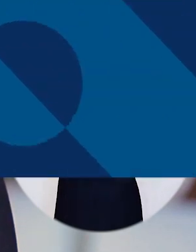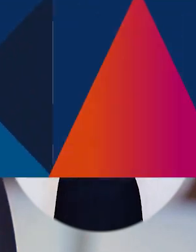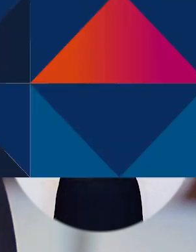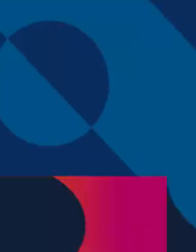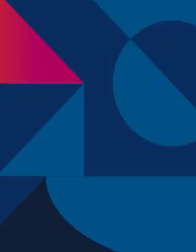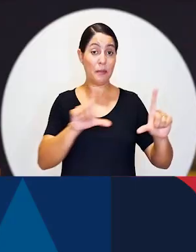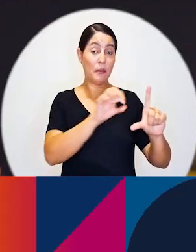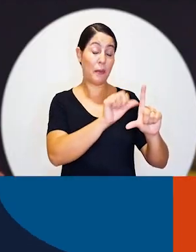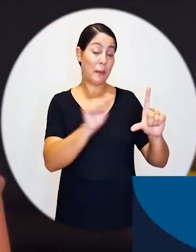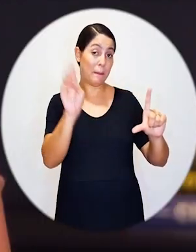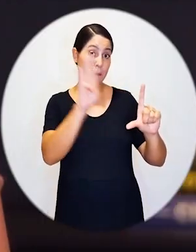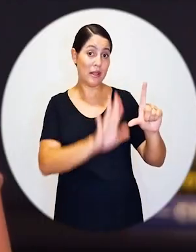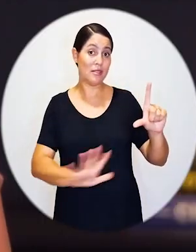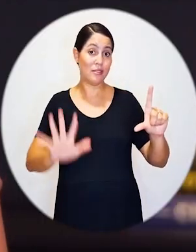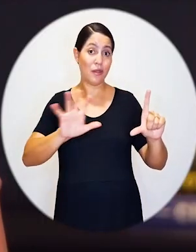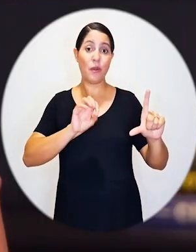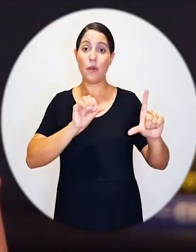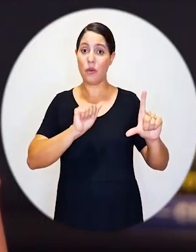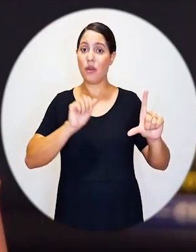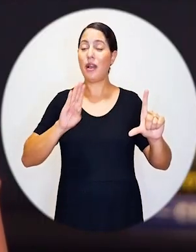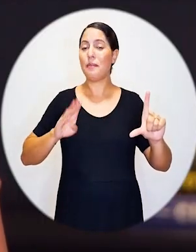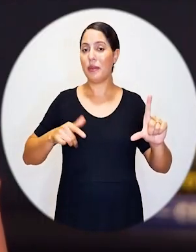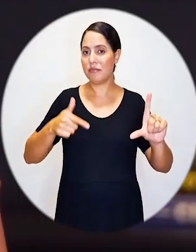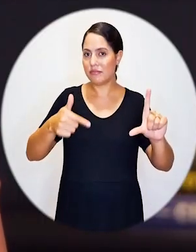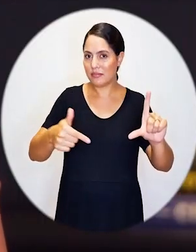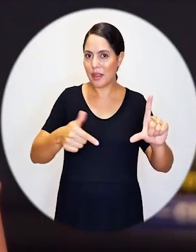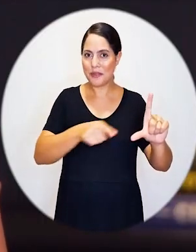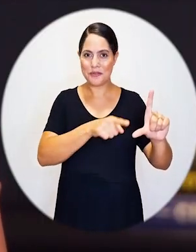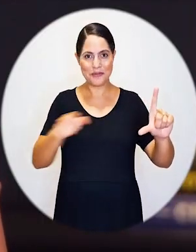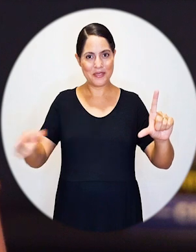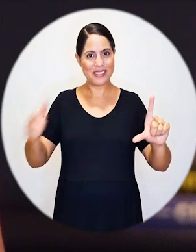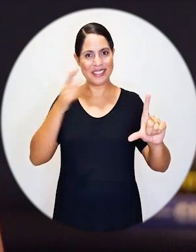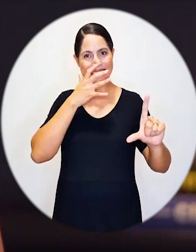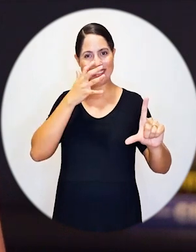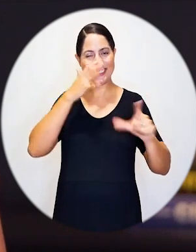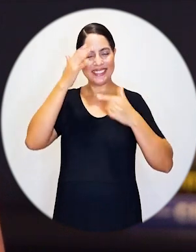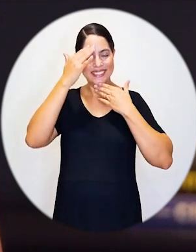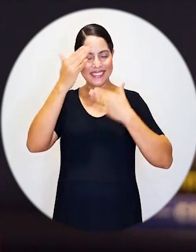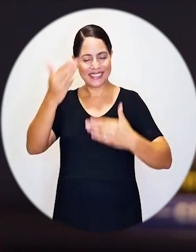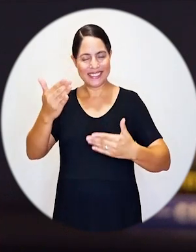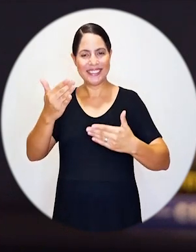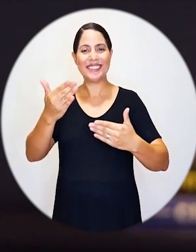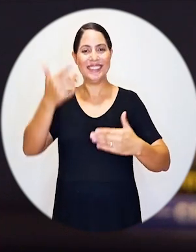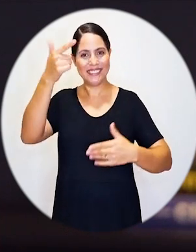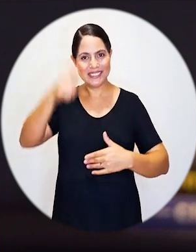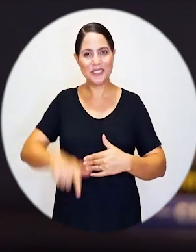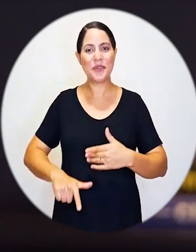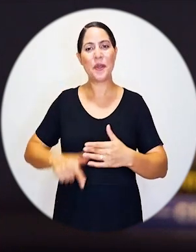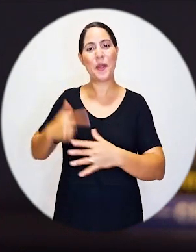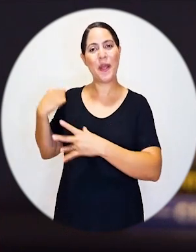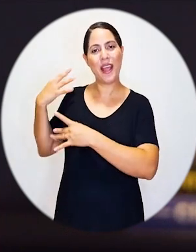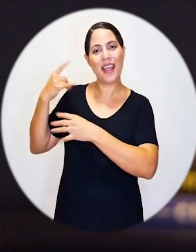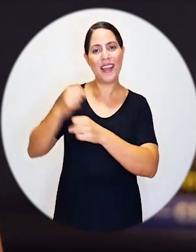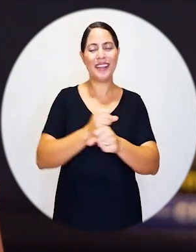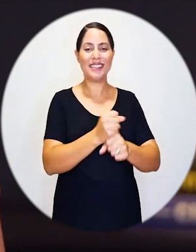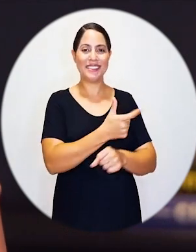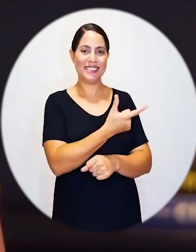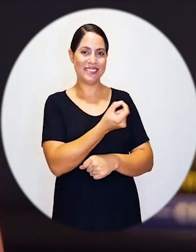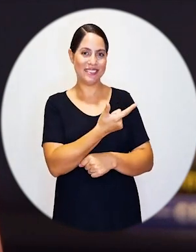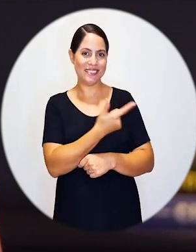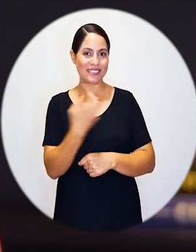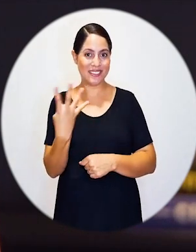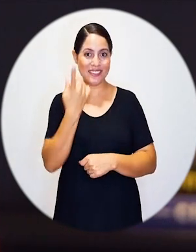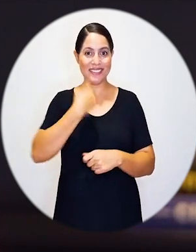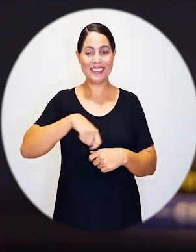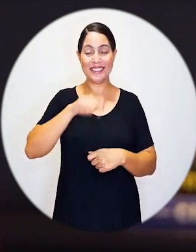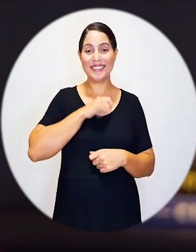da advocacia. Este programa é mais uma produção da Ordem dos Advogados do Brasil. Obrigada pela sua companhia em mais uma